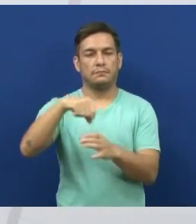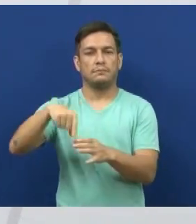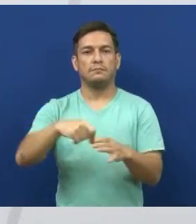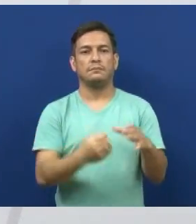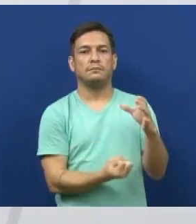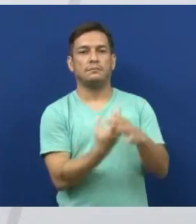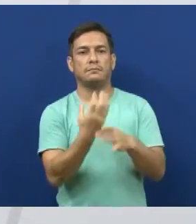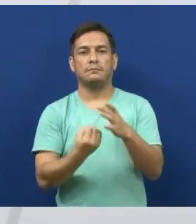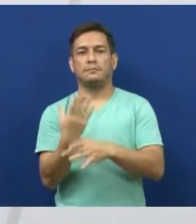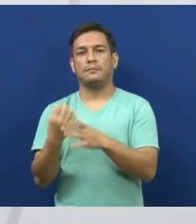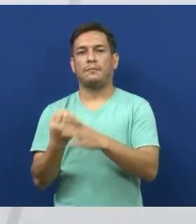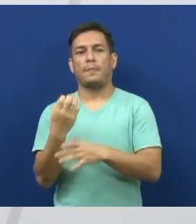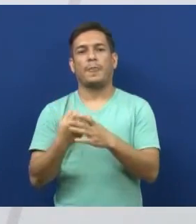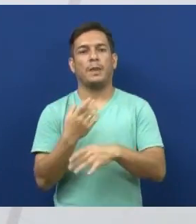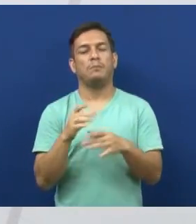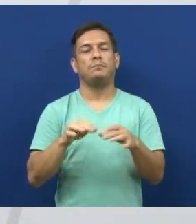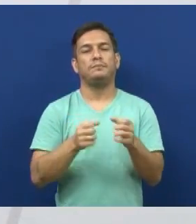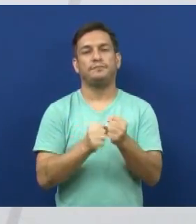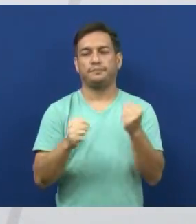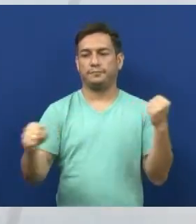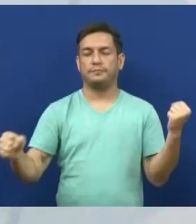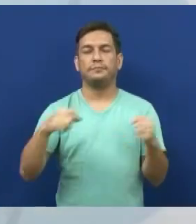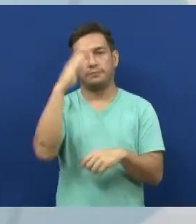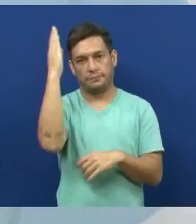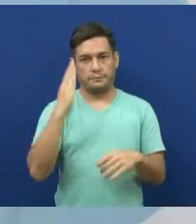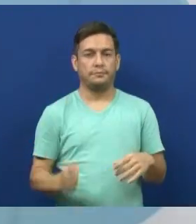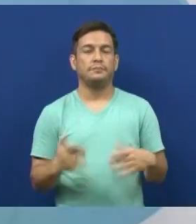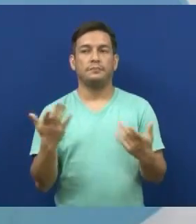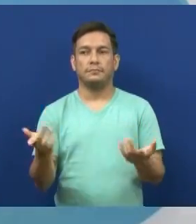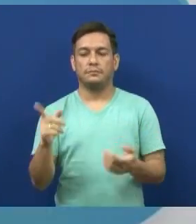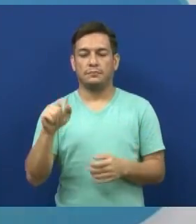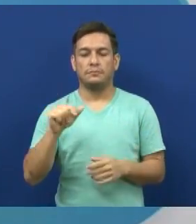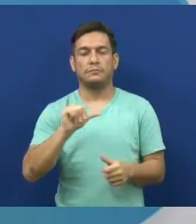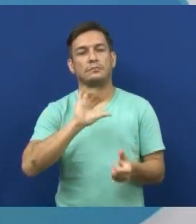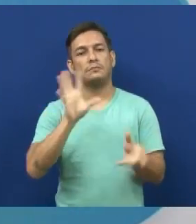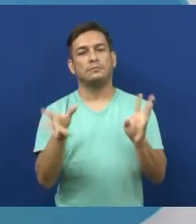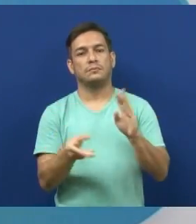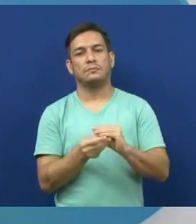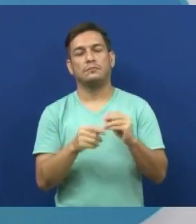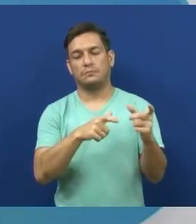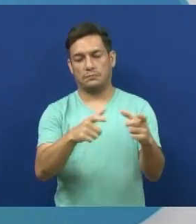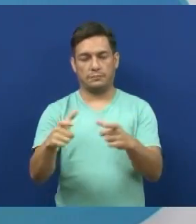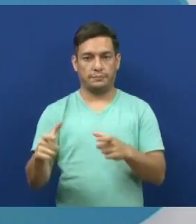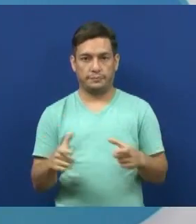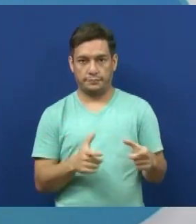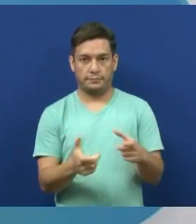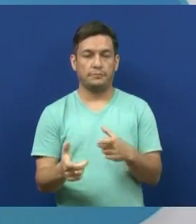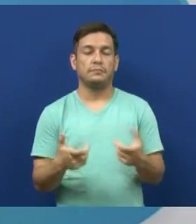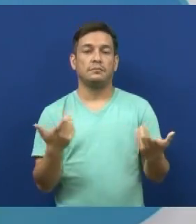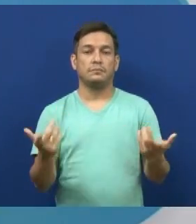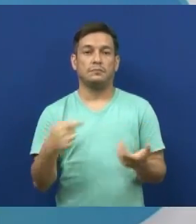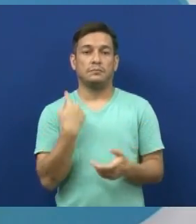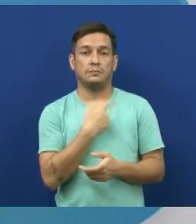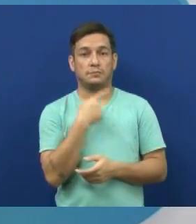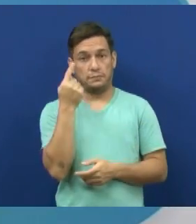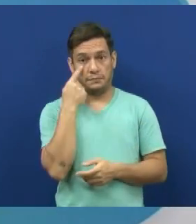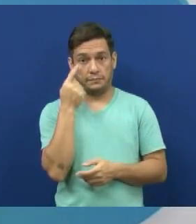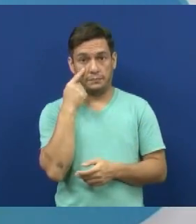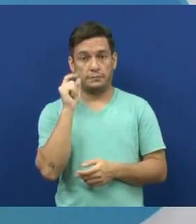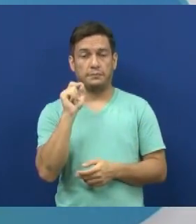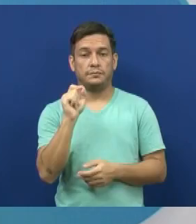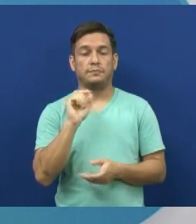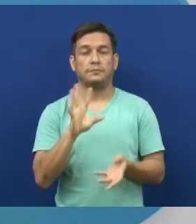Muita pecuária extensiva no litoral do Brasil. E isso foi transformando esse espaço. Então a gente vê que